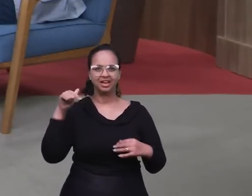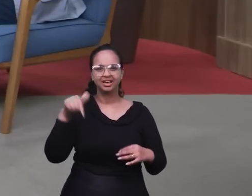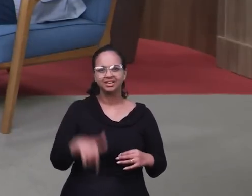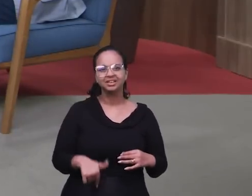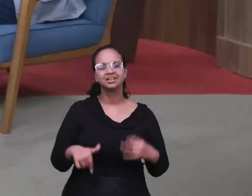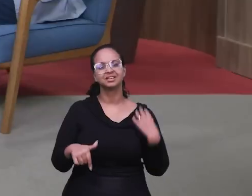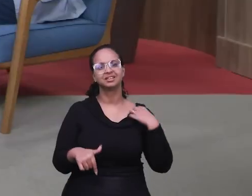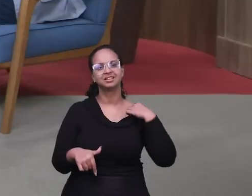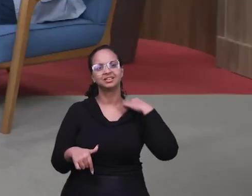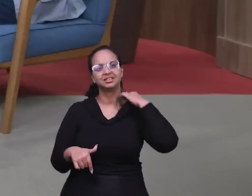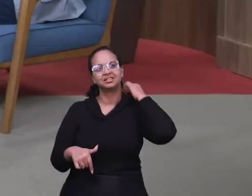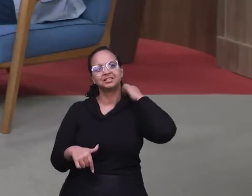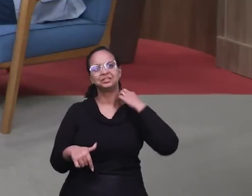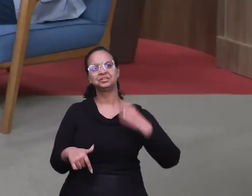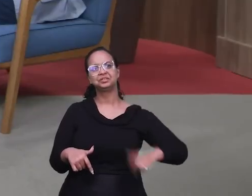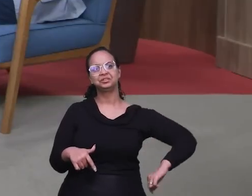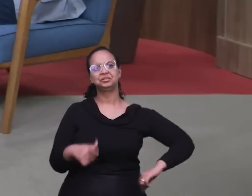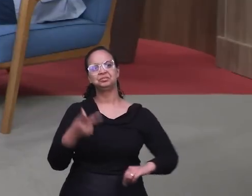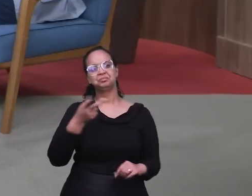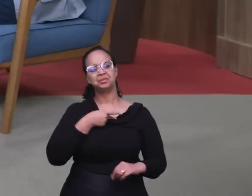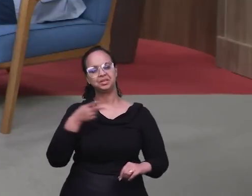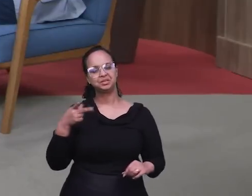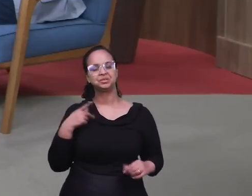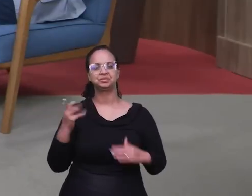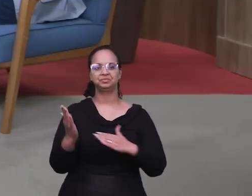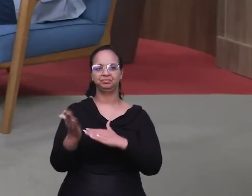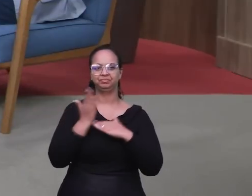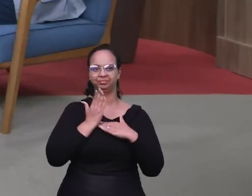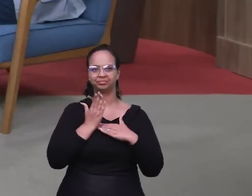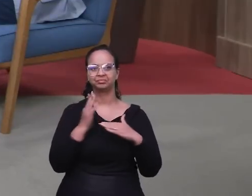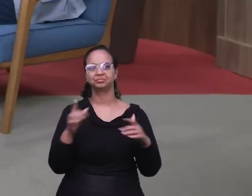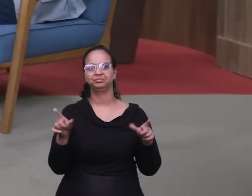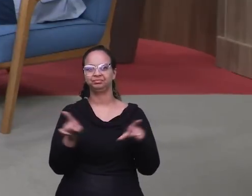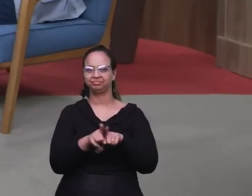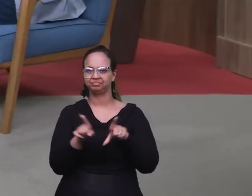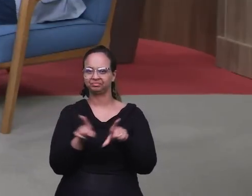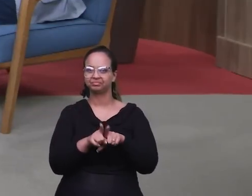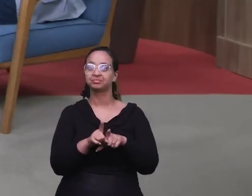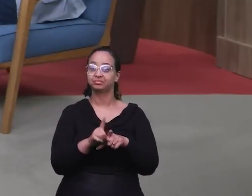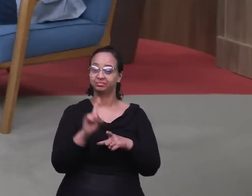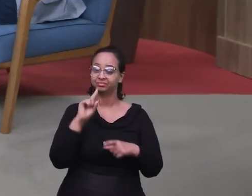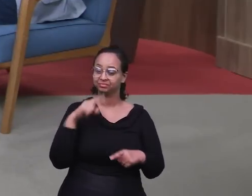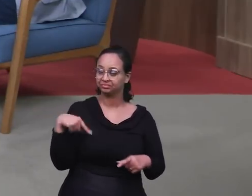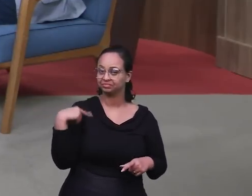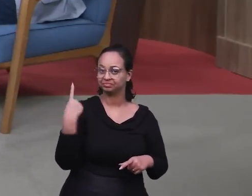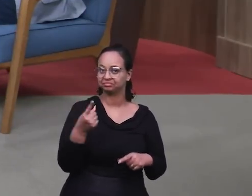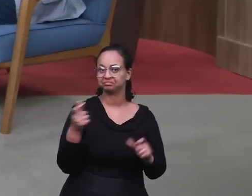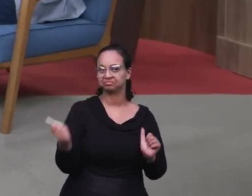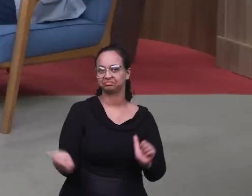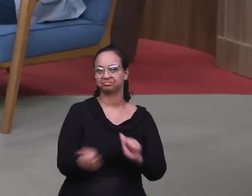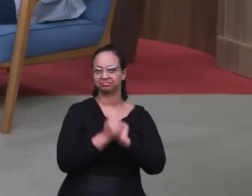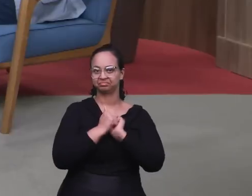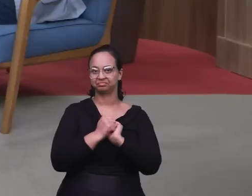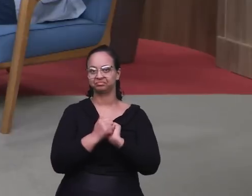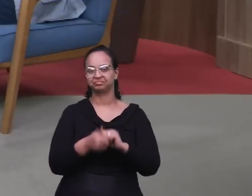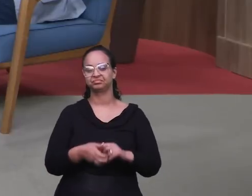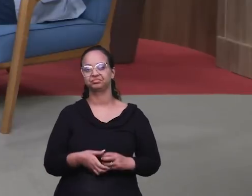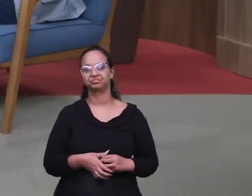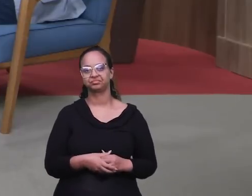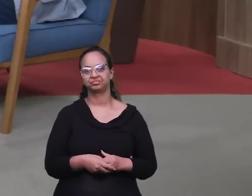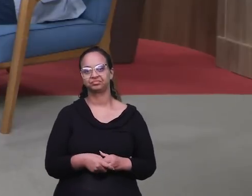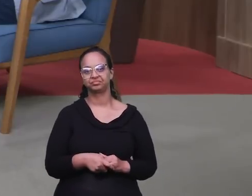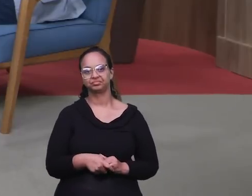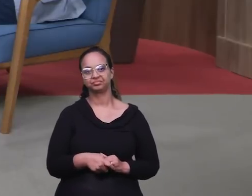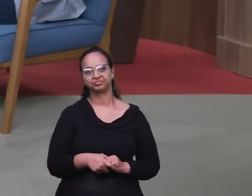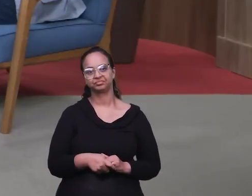quadro e tudo mais. O pastor Sérgio, mais uma vez, contribuiu bastante e, se Deus quiser, próxima semana a gente está junto. Quiser. Amém?